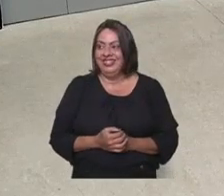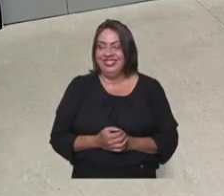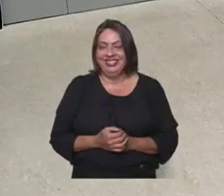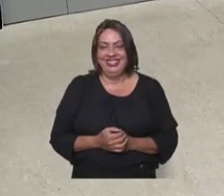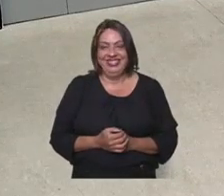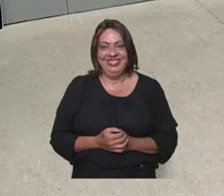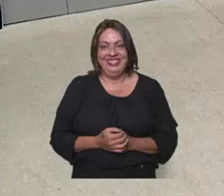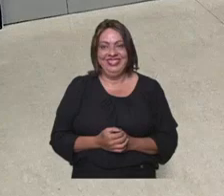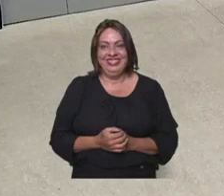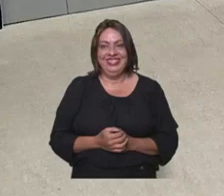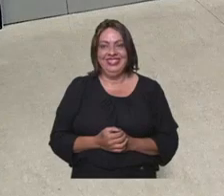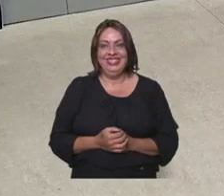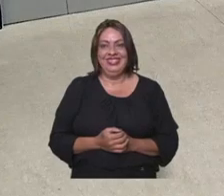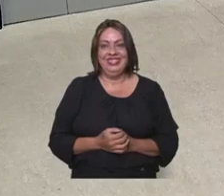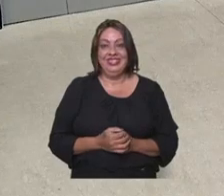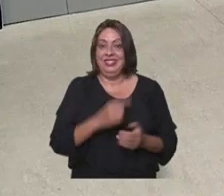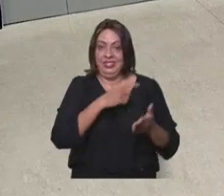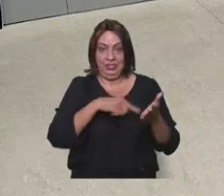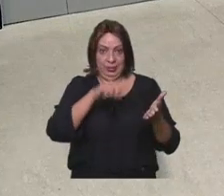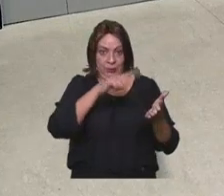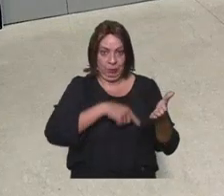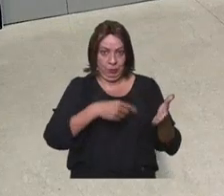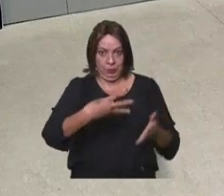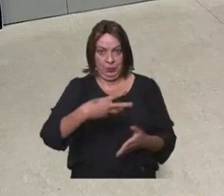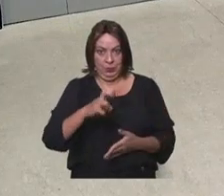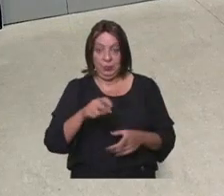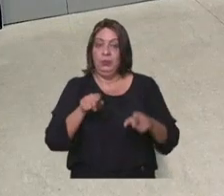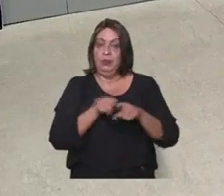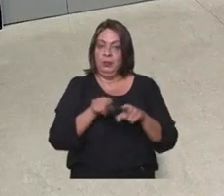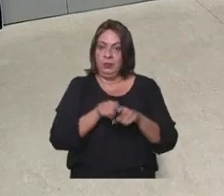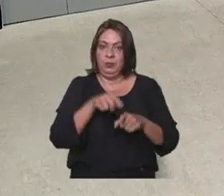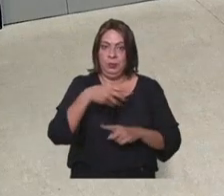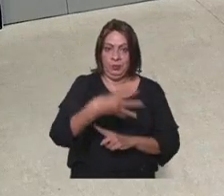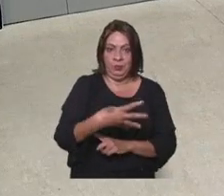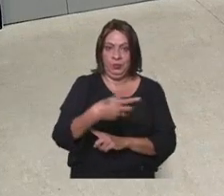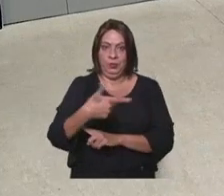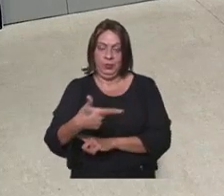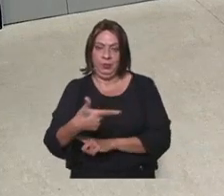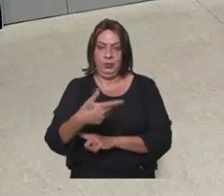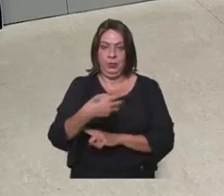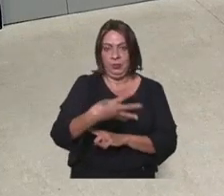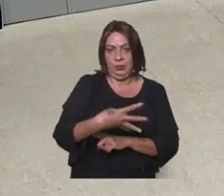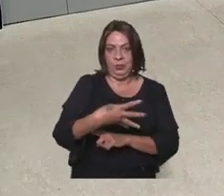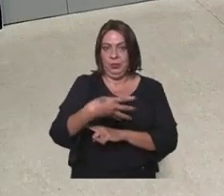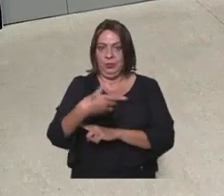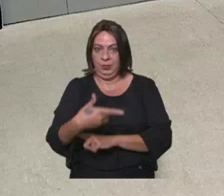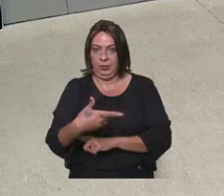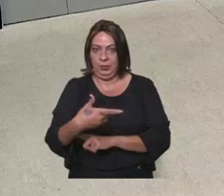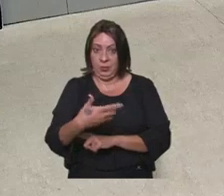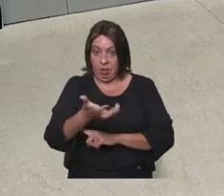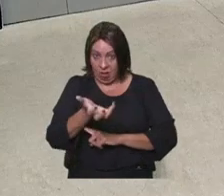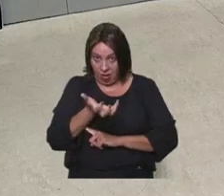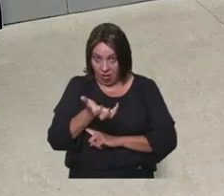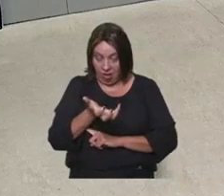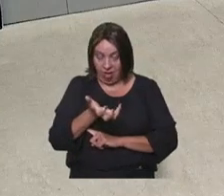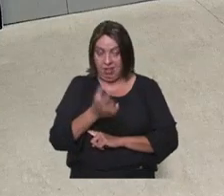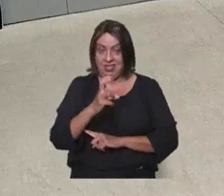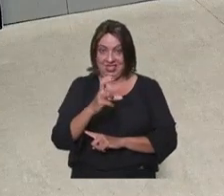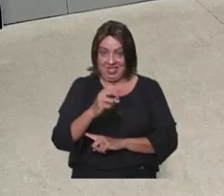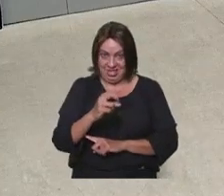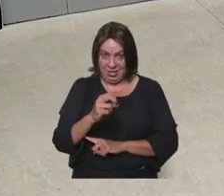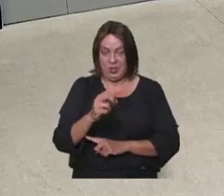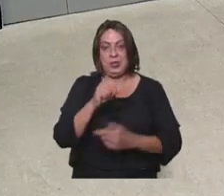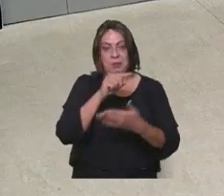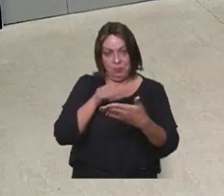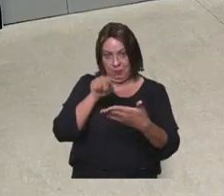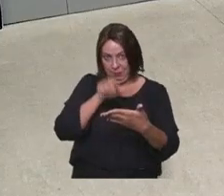45. Vai lá, marque 45 e 42. 42. Quer 42? Quer 50? Pode